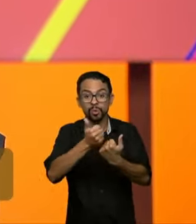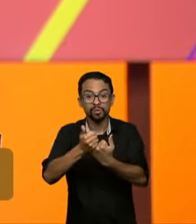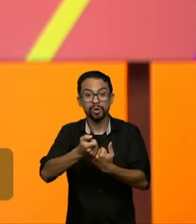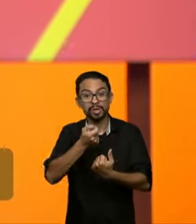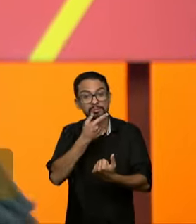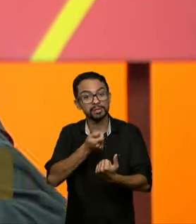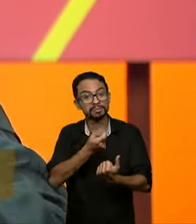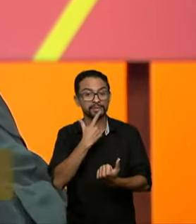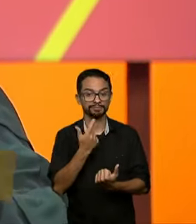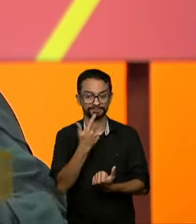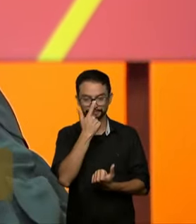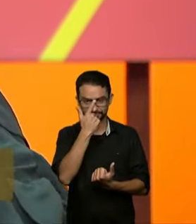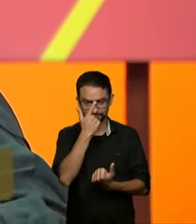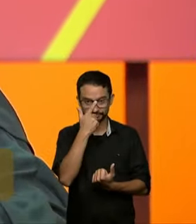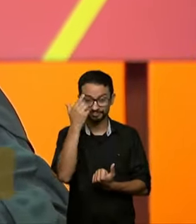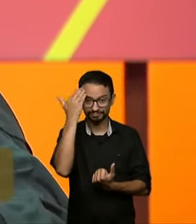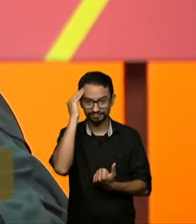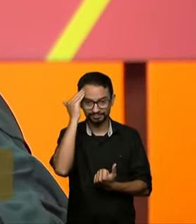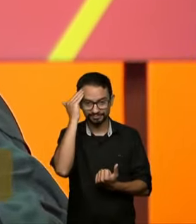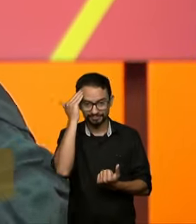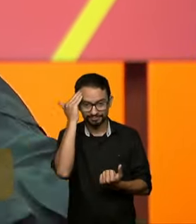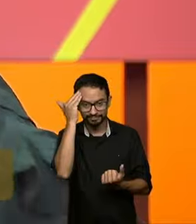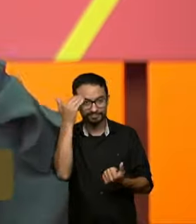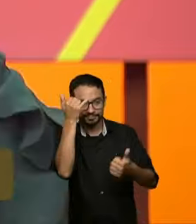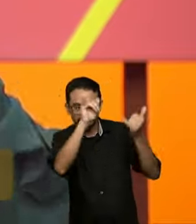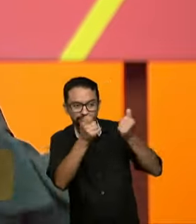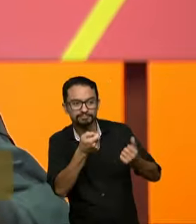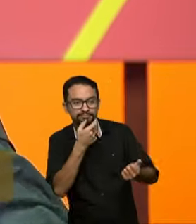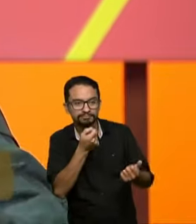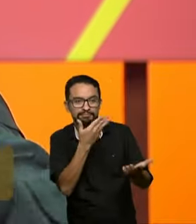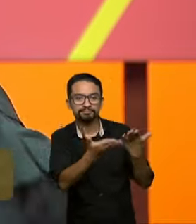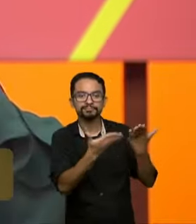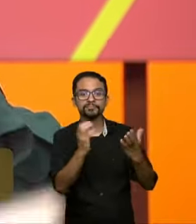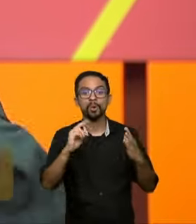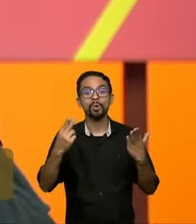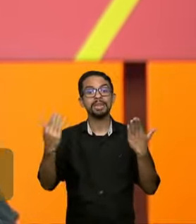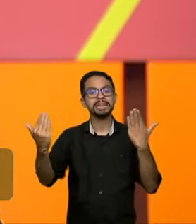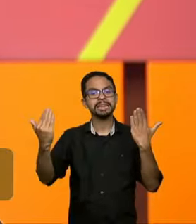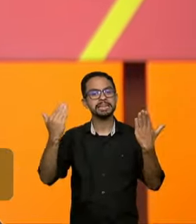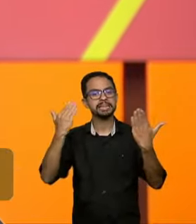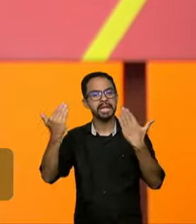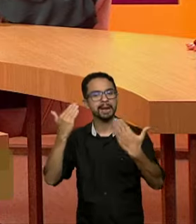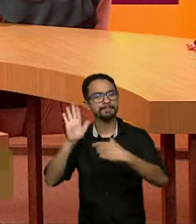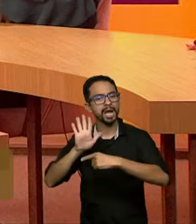medicação. Uhum. Eu vou fazer o tratamento não medicamentoso. Eu vou fazer terapias que